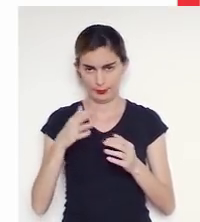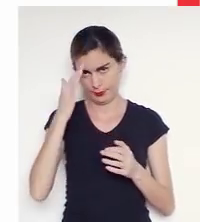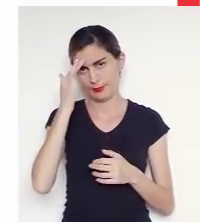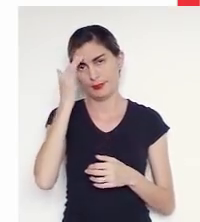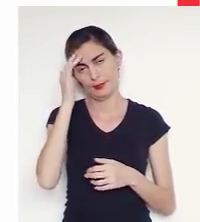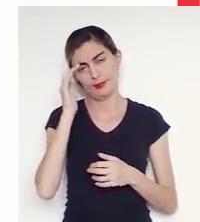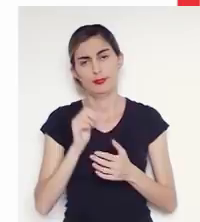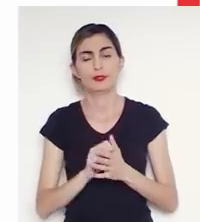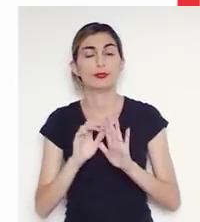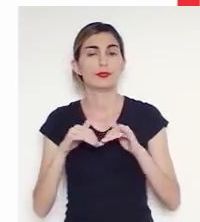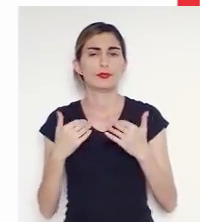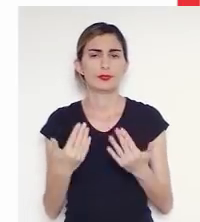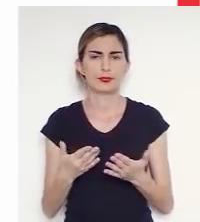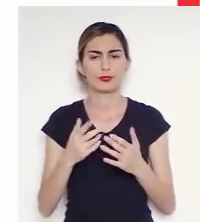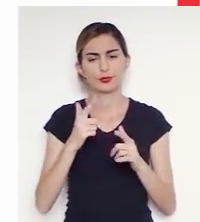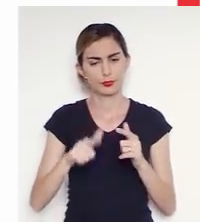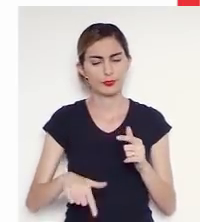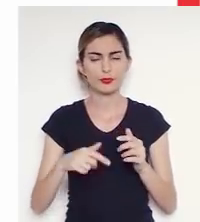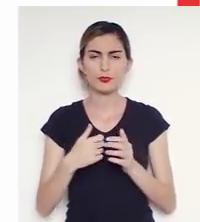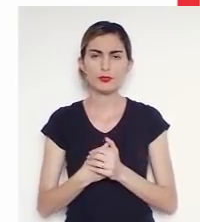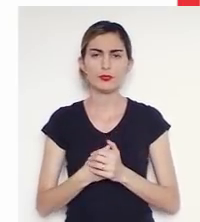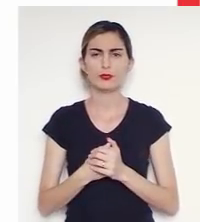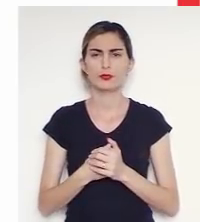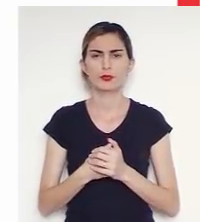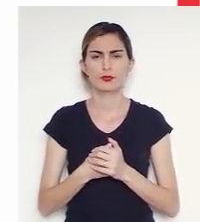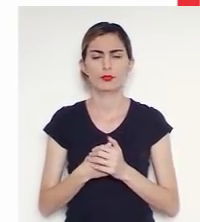Tá compreendendo? Vamos lá, mais um.